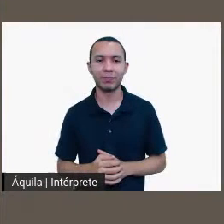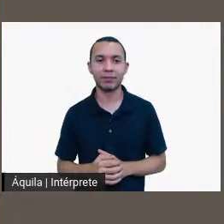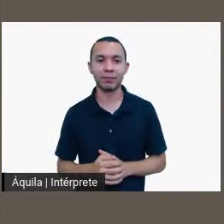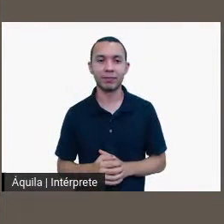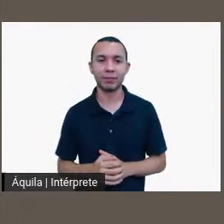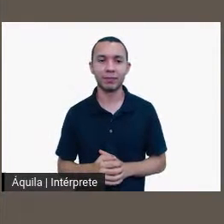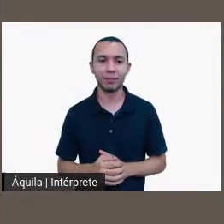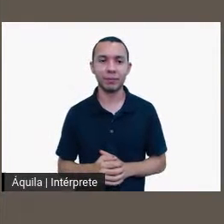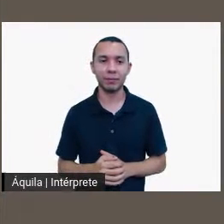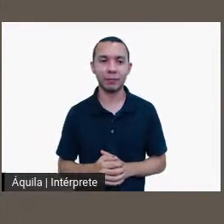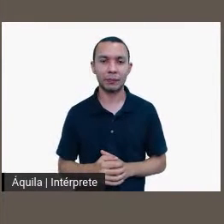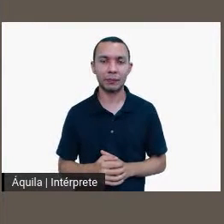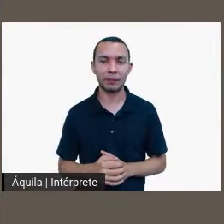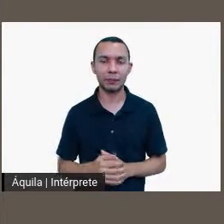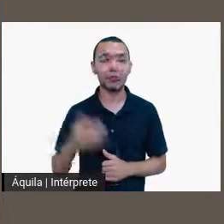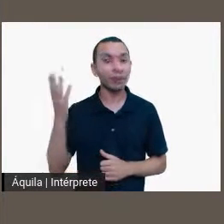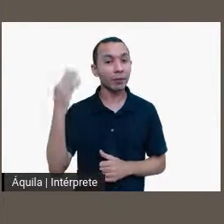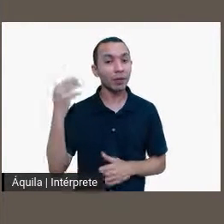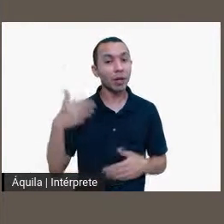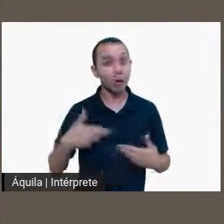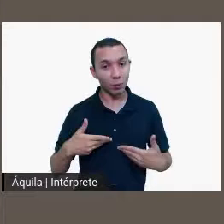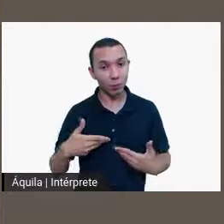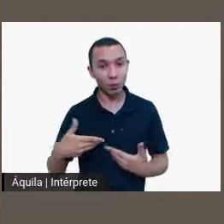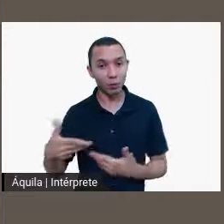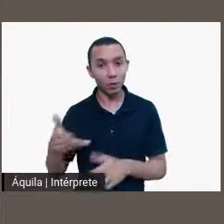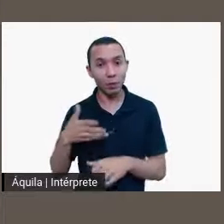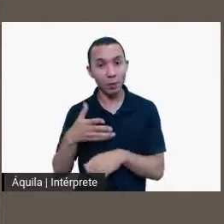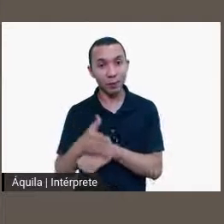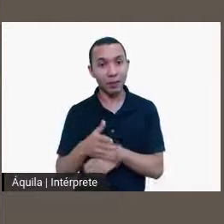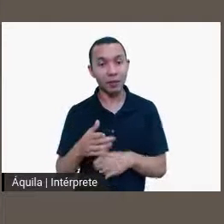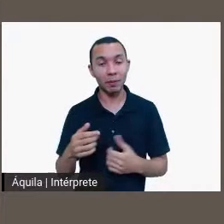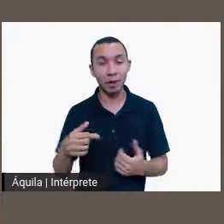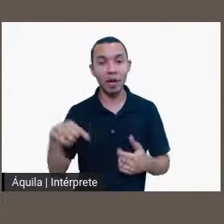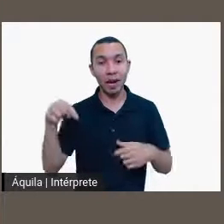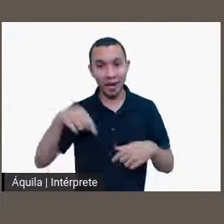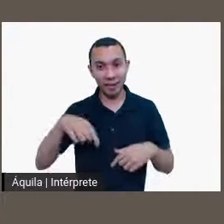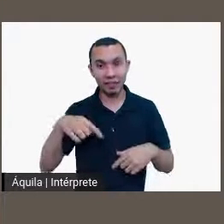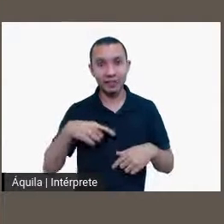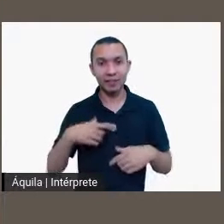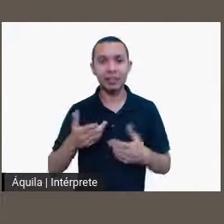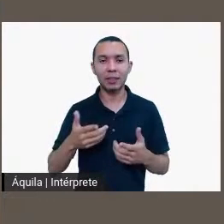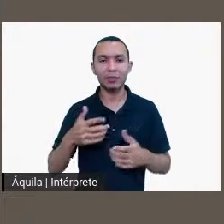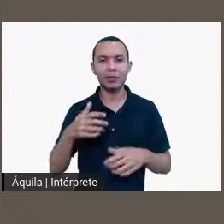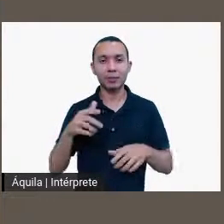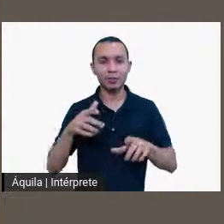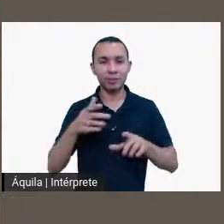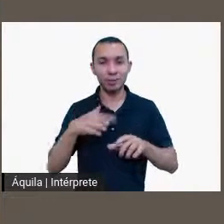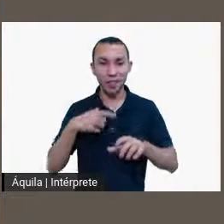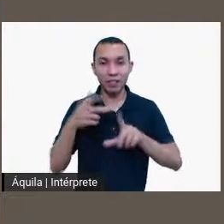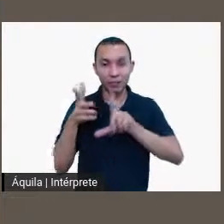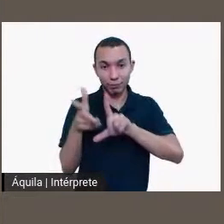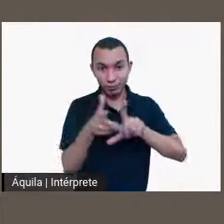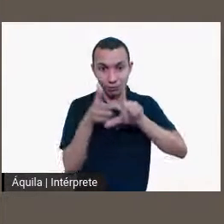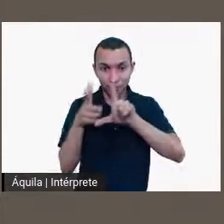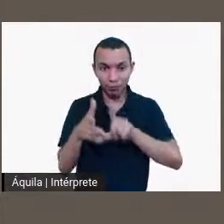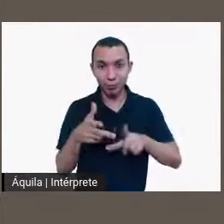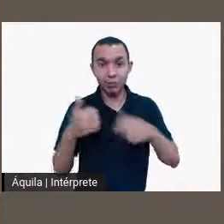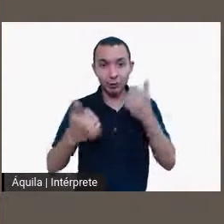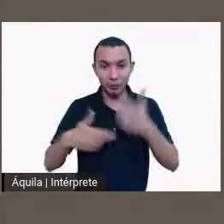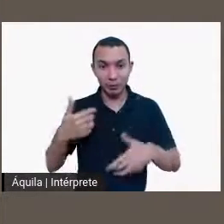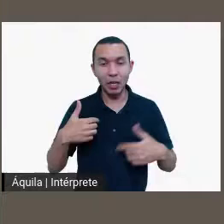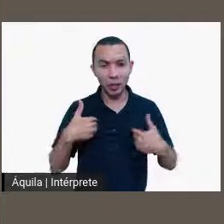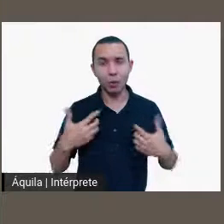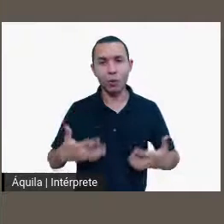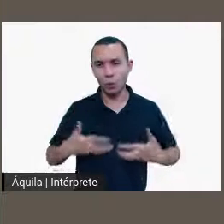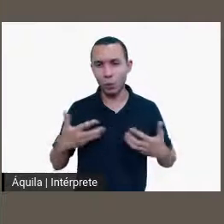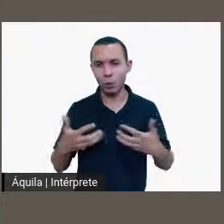Quando me foi feito o convite para participar de uma mesa, né, essa com um colega, Eduardo Moretin, qual fico muito contente,